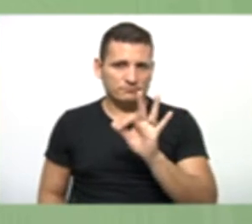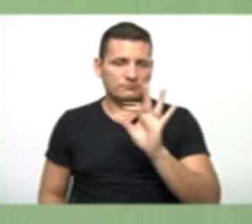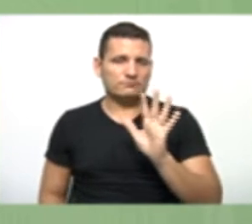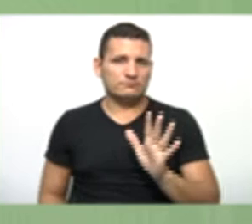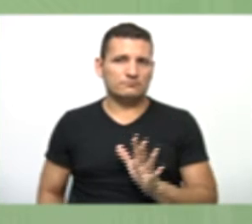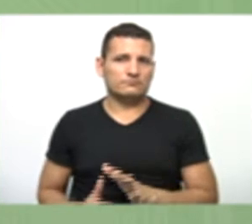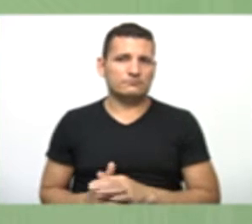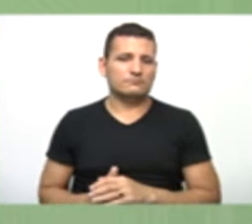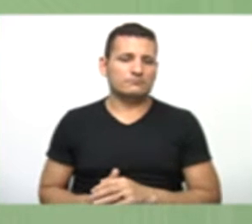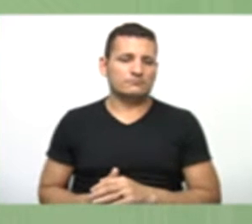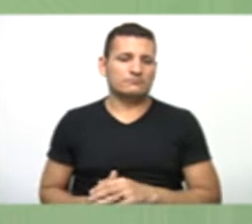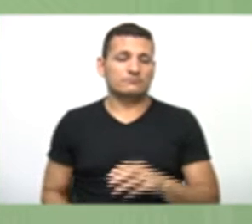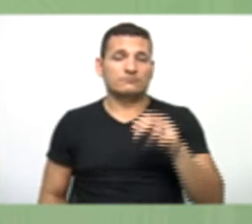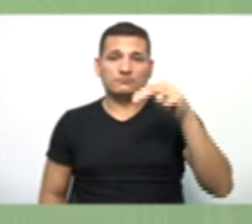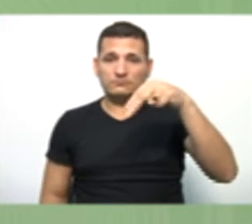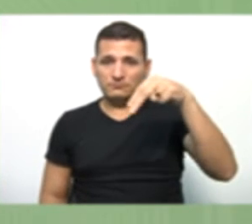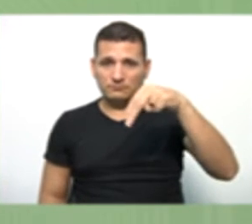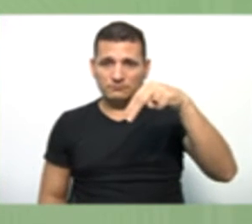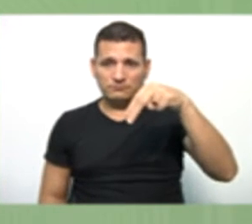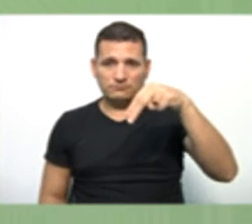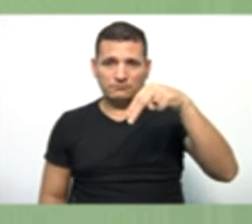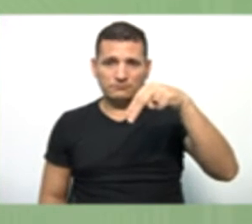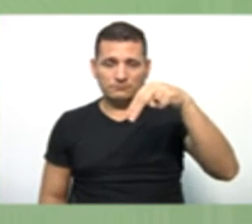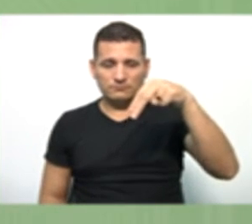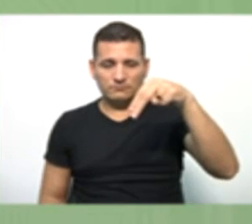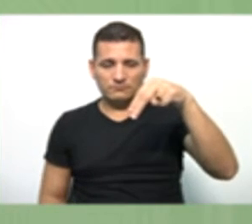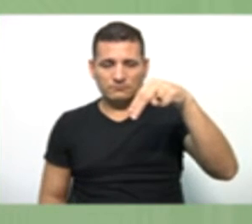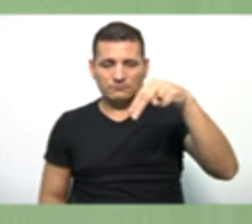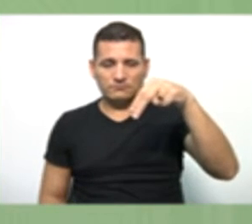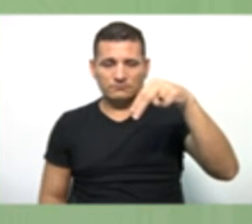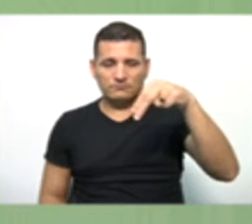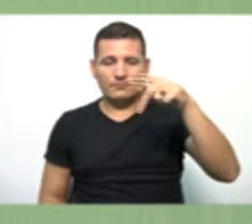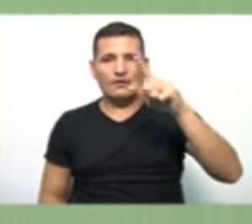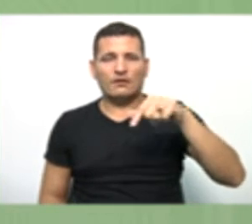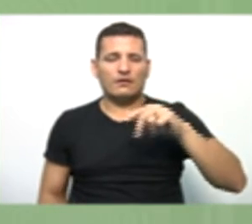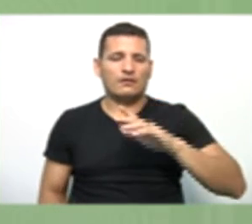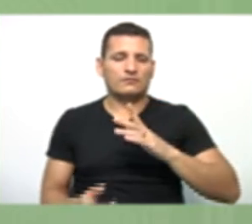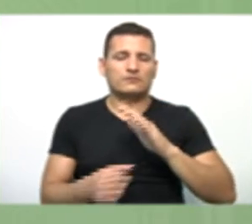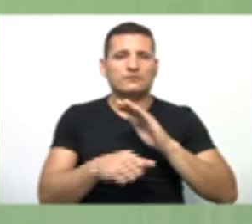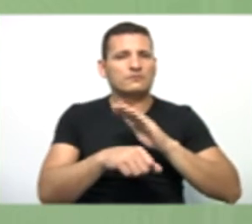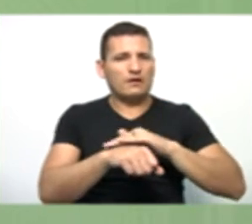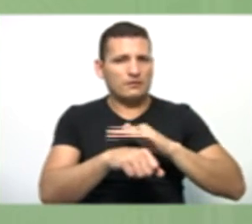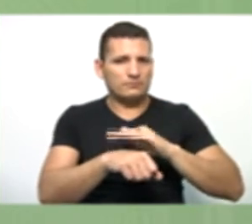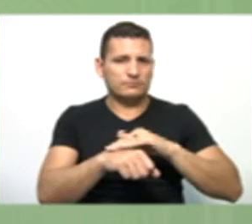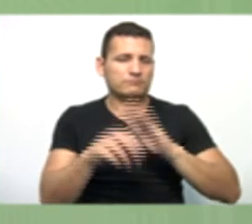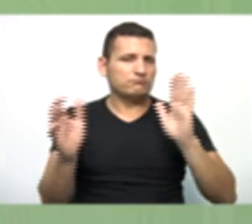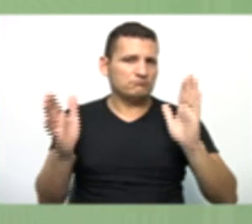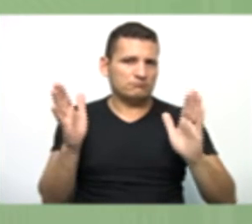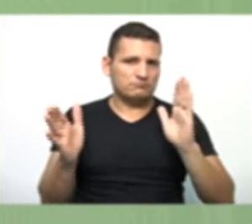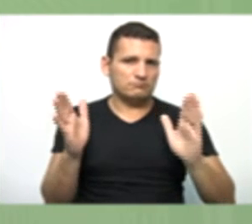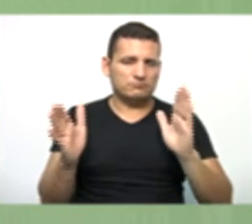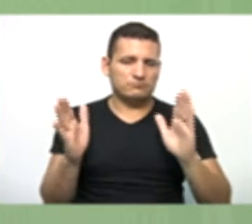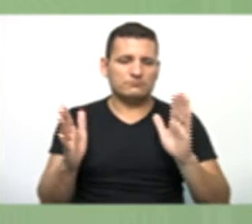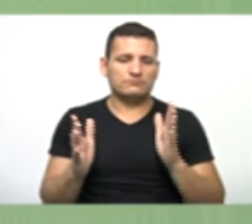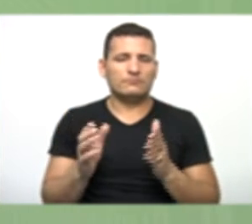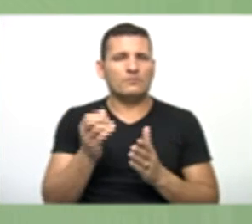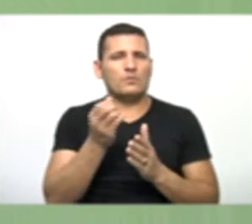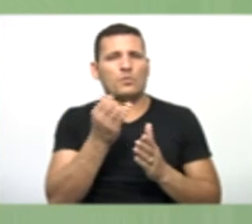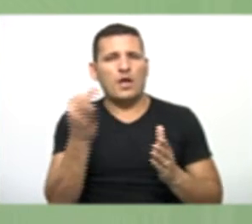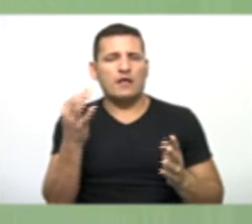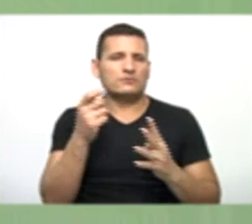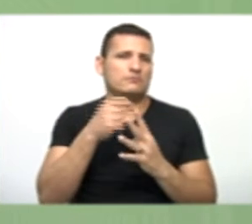nossa taxa, e o N, que é o nosso tempo, no caso específico, são